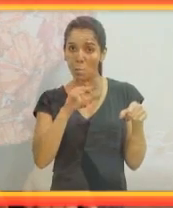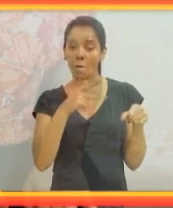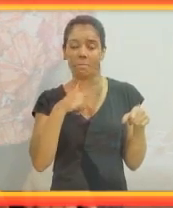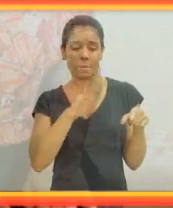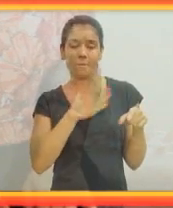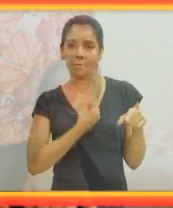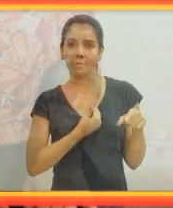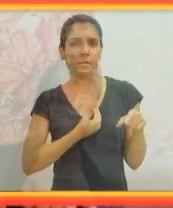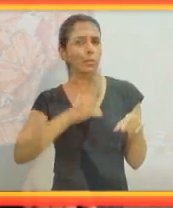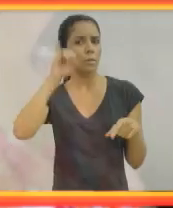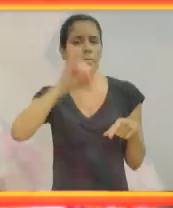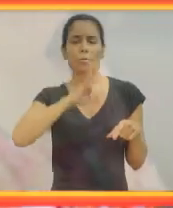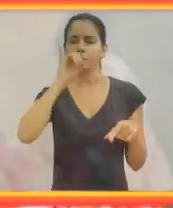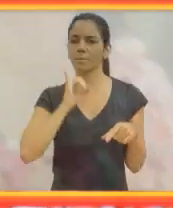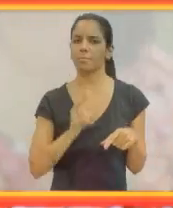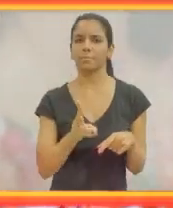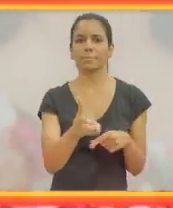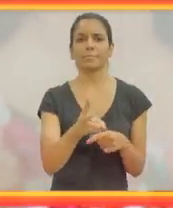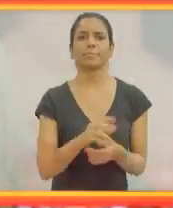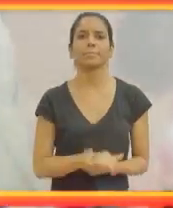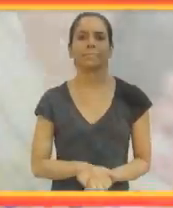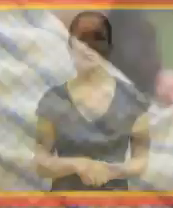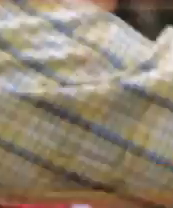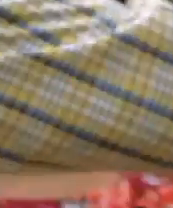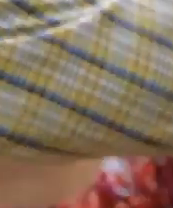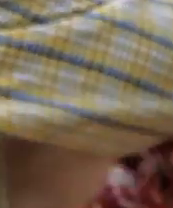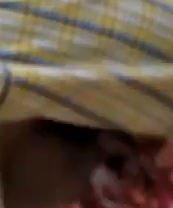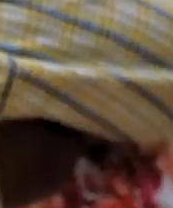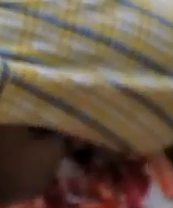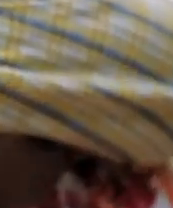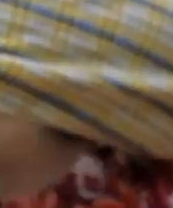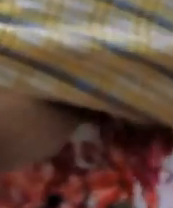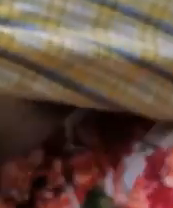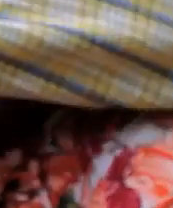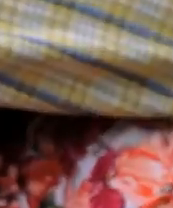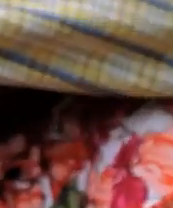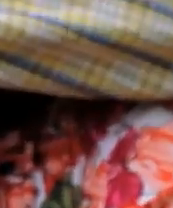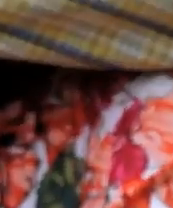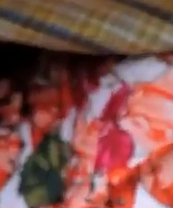ele na minha vida foi sempre muito importante. Ivonete e Antônio se abraçam.